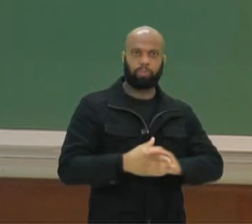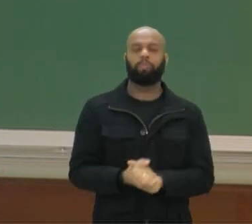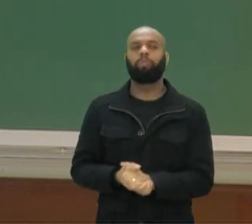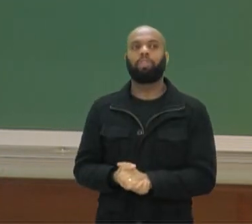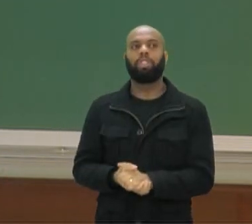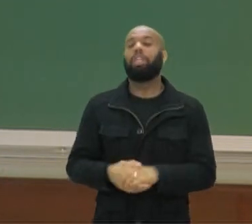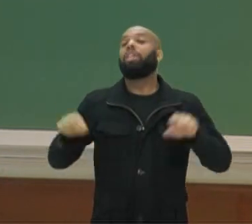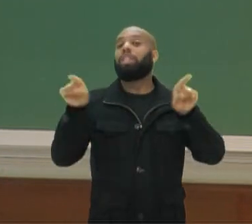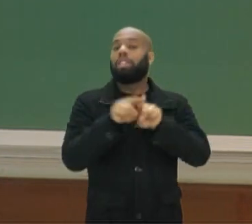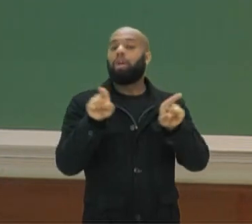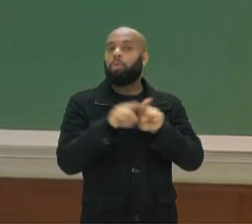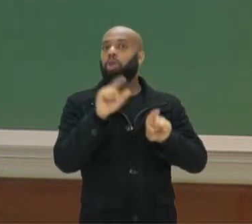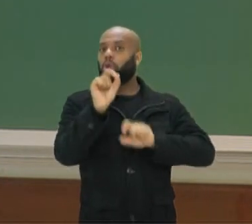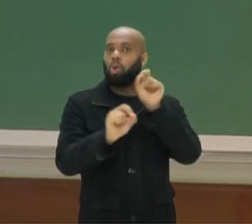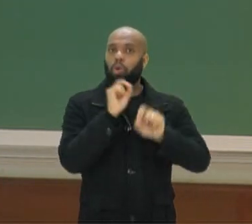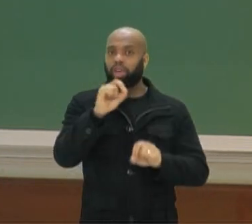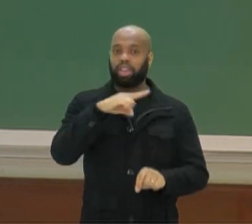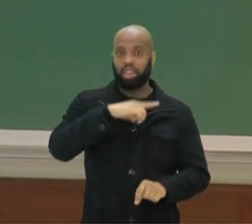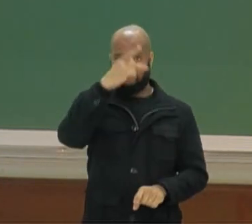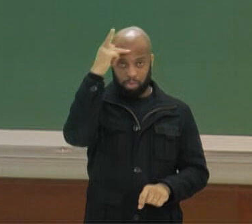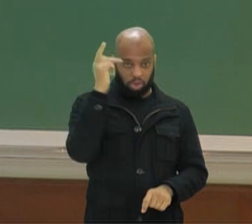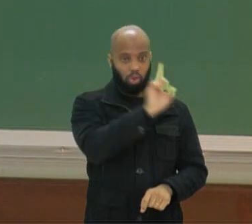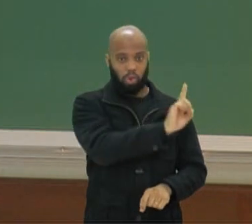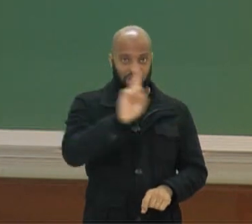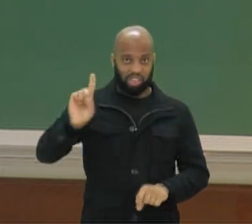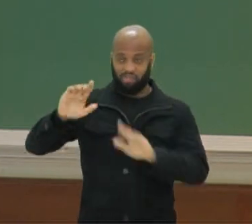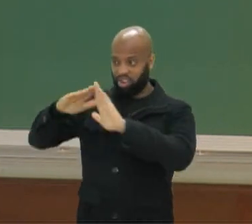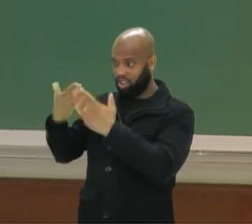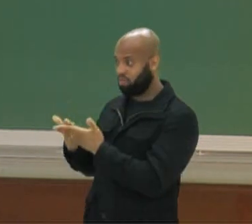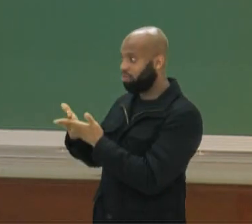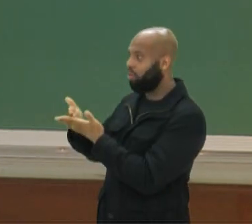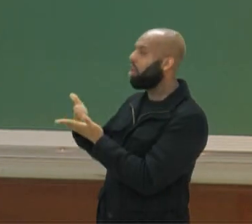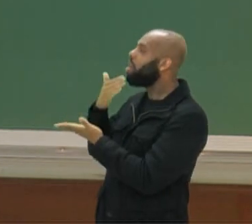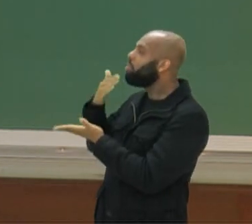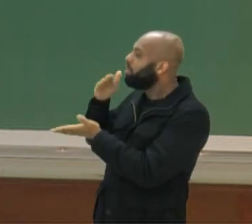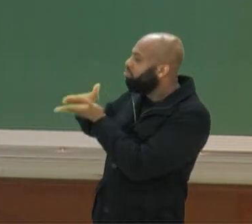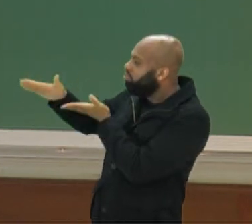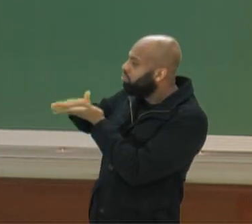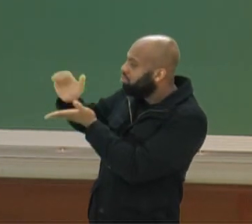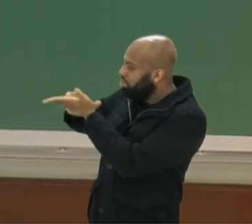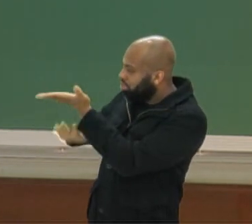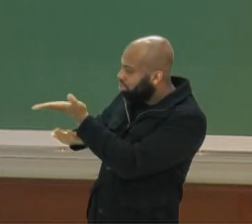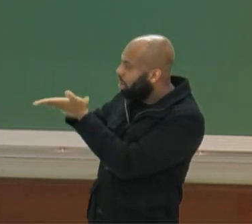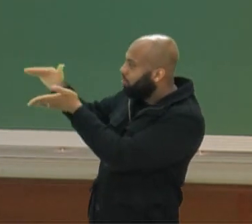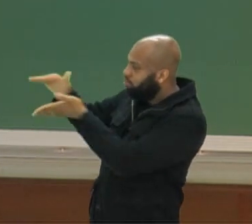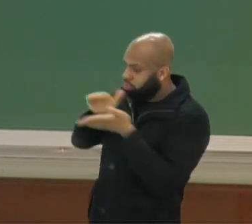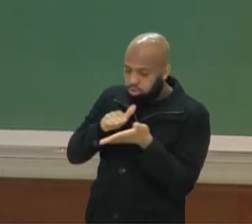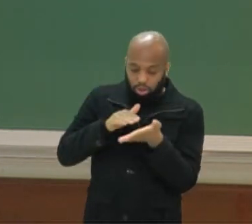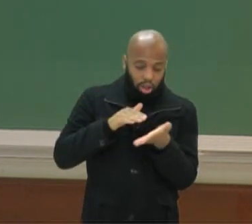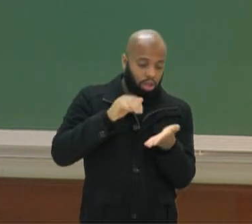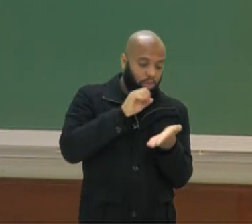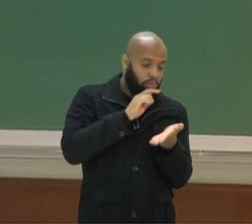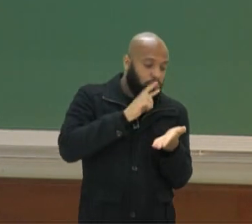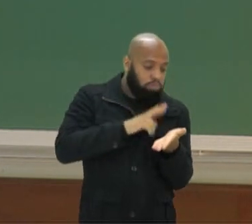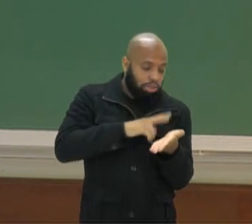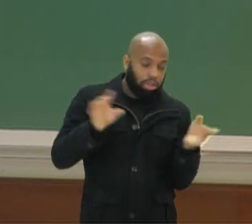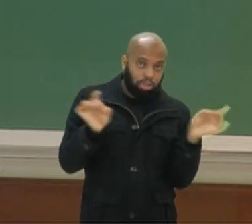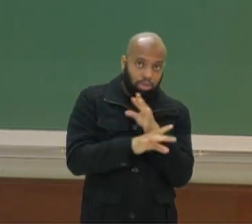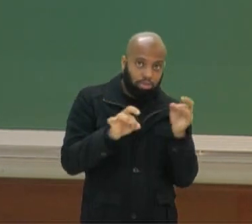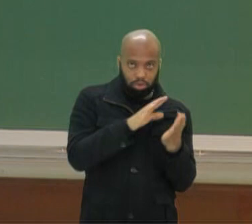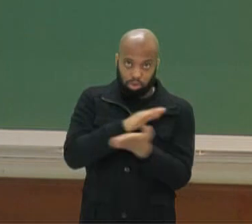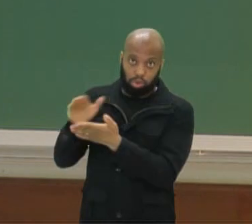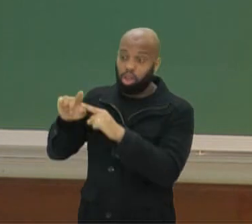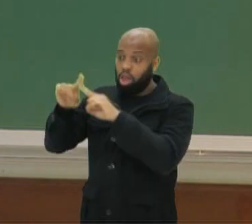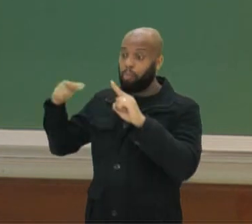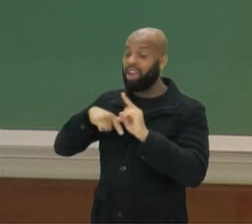bom? E o pessoal que está pegando as trilhas pedagógicas, veja direitinho como é que funciona a organização da sua escola, para você poder